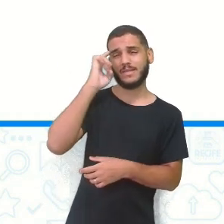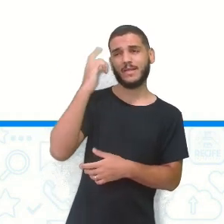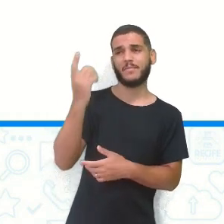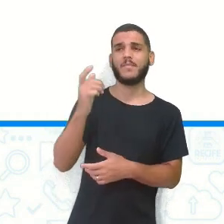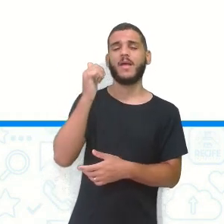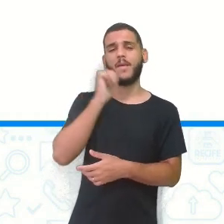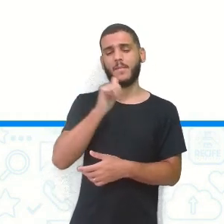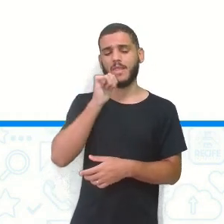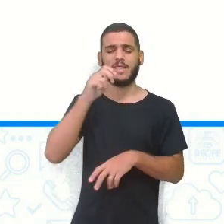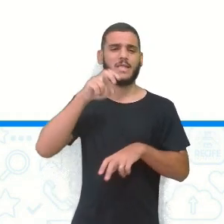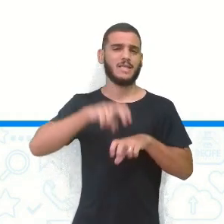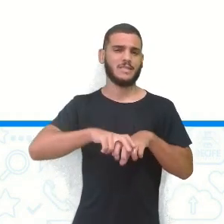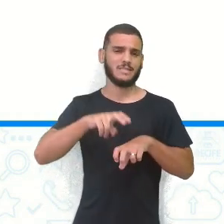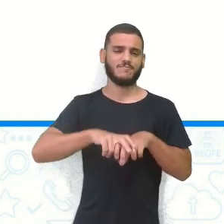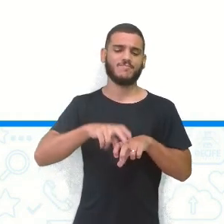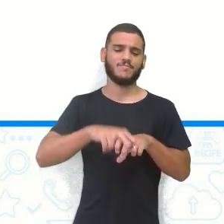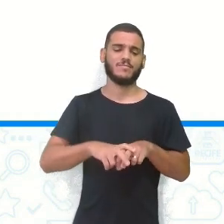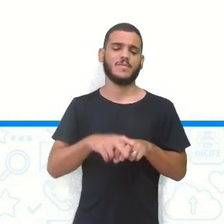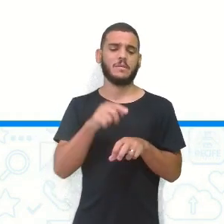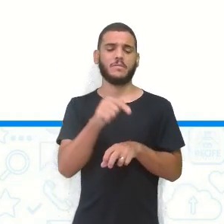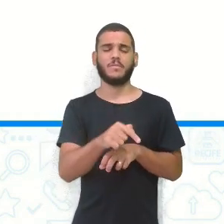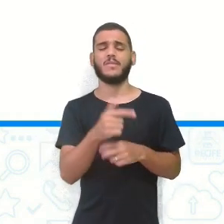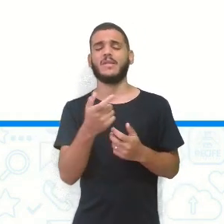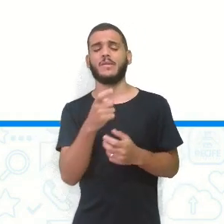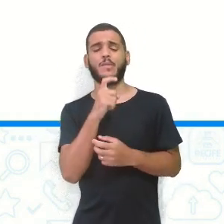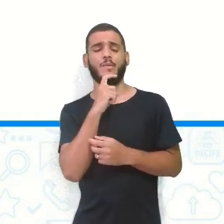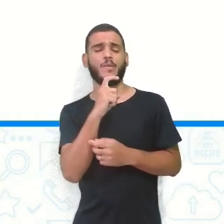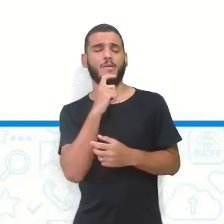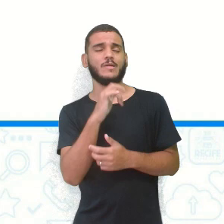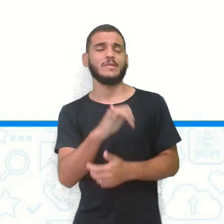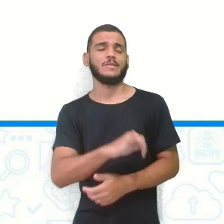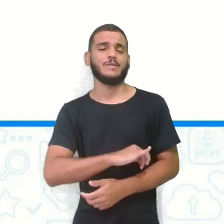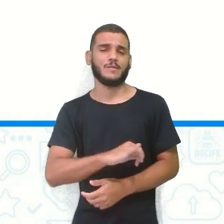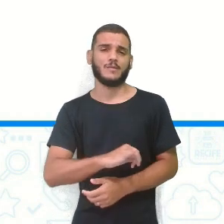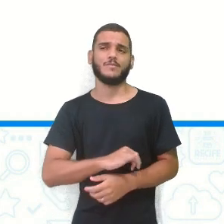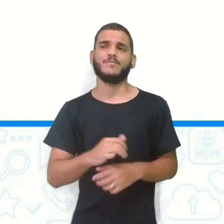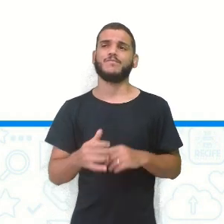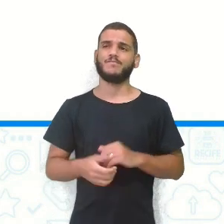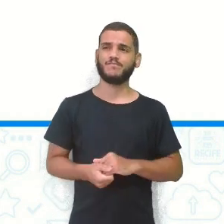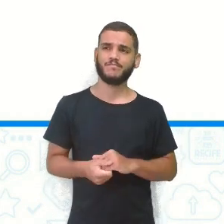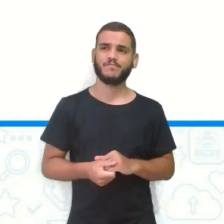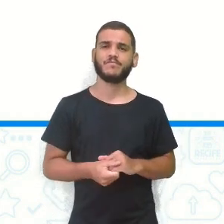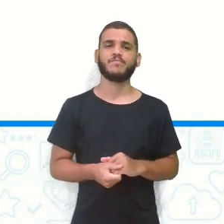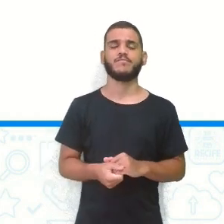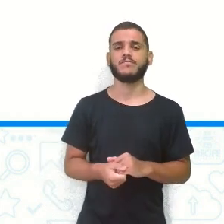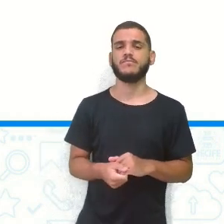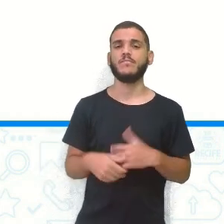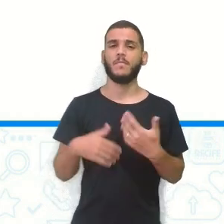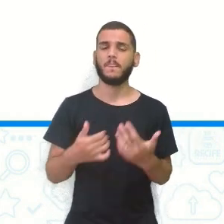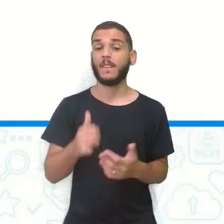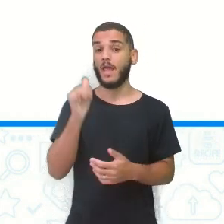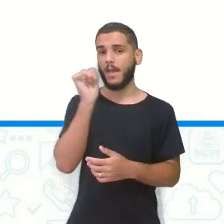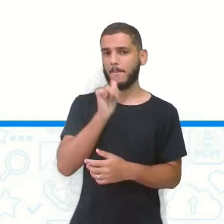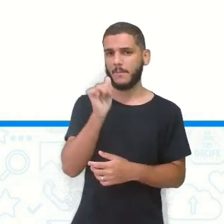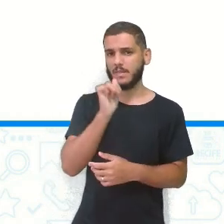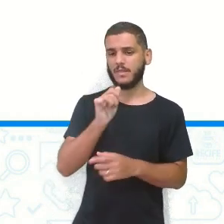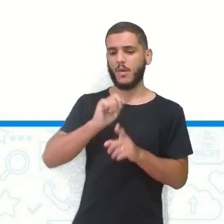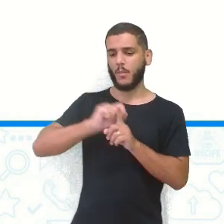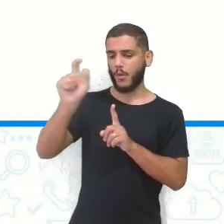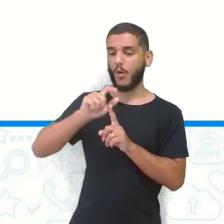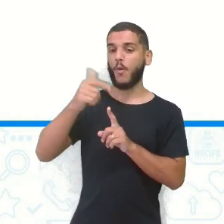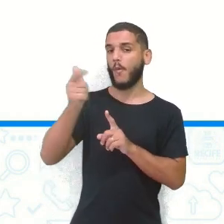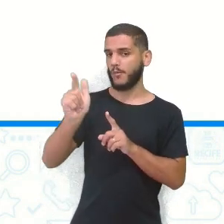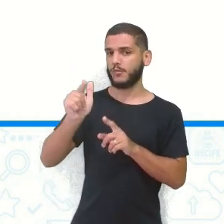menina sentada no cantinho gelado entre as casas. A menina riscou